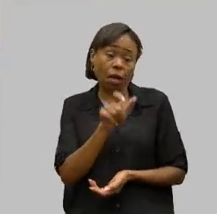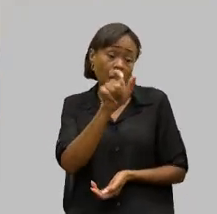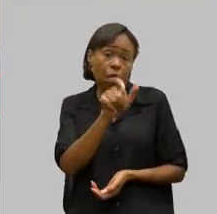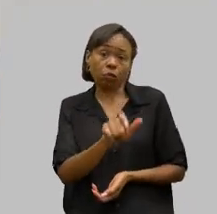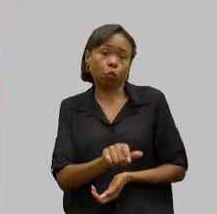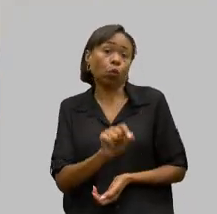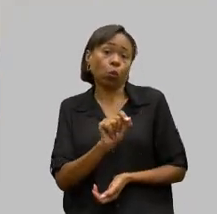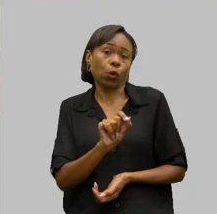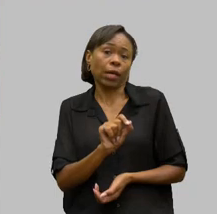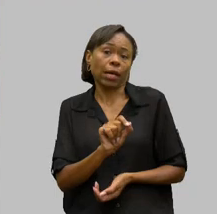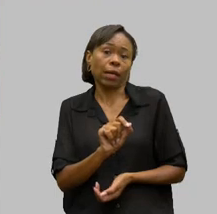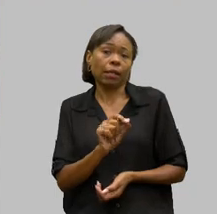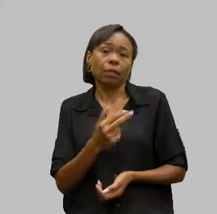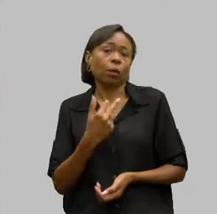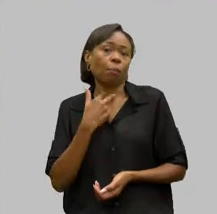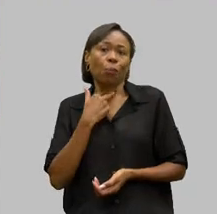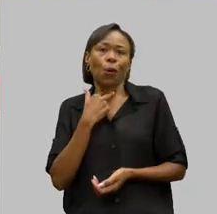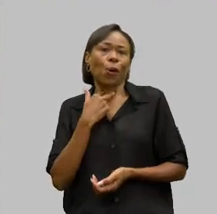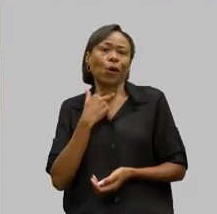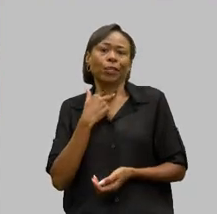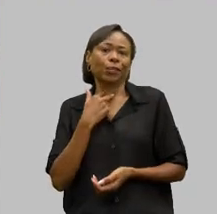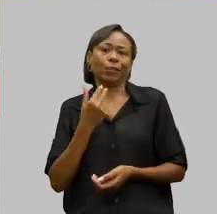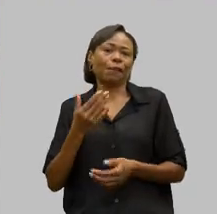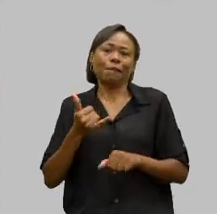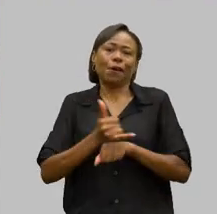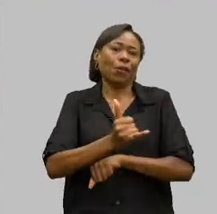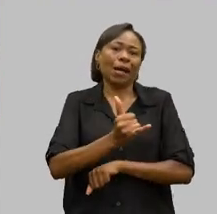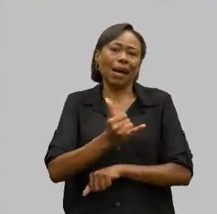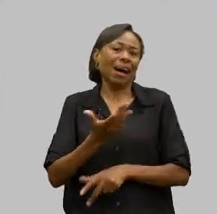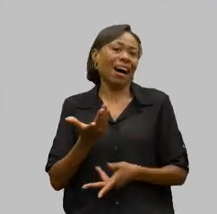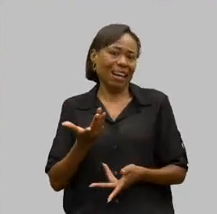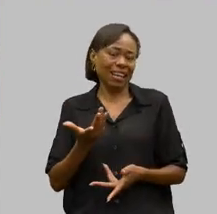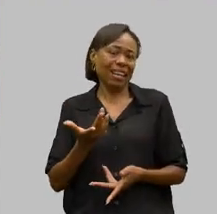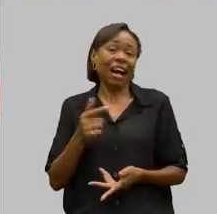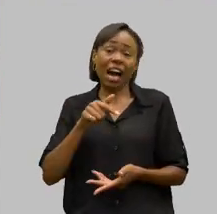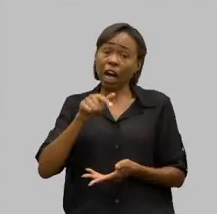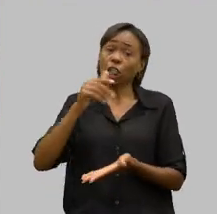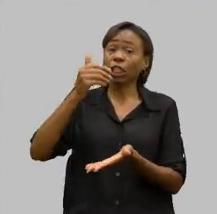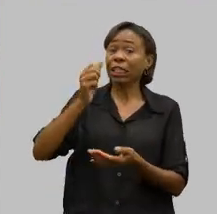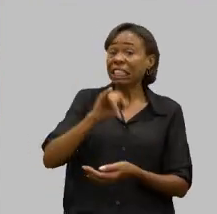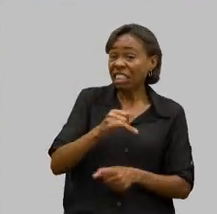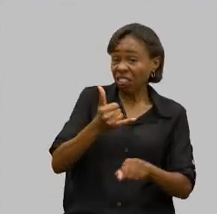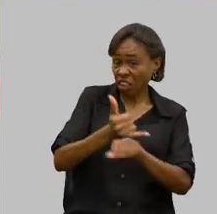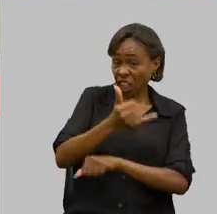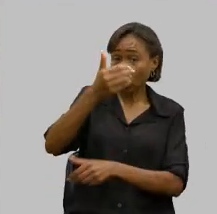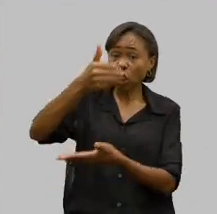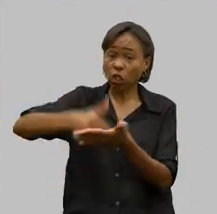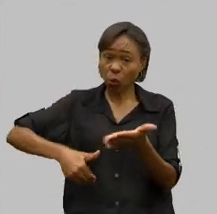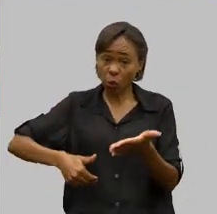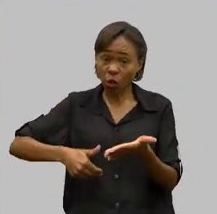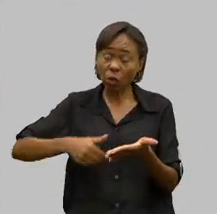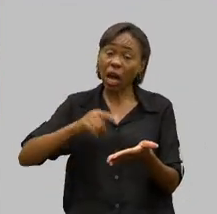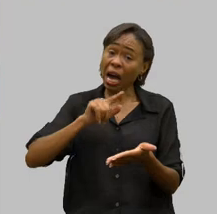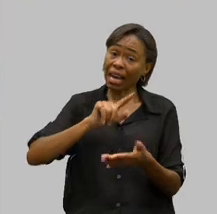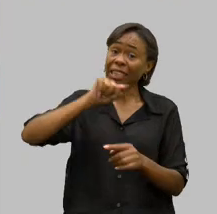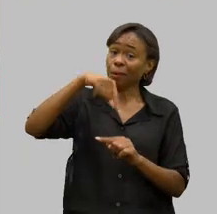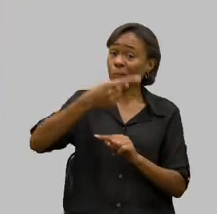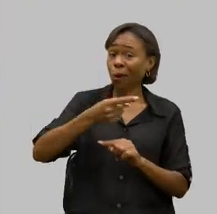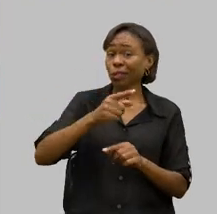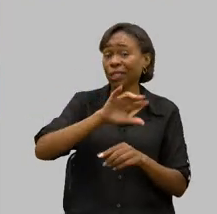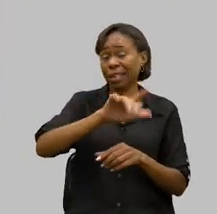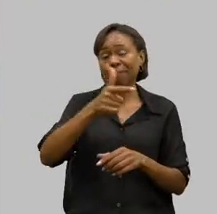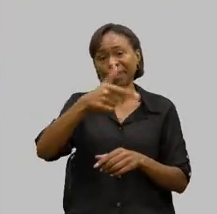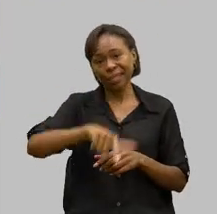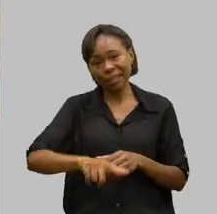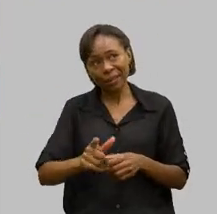para, ou, se você para, você vai ter o desconto, o que compromete reposição, porque, depois de feito o desconto, você não está obrigado a fazer reposição mais,